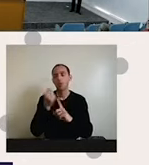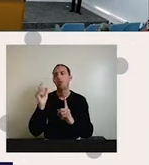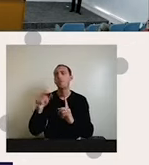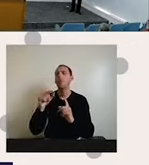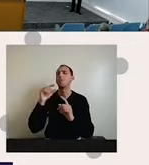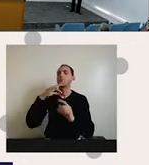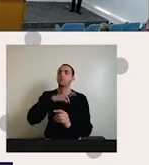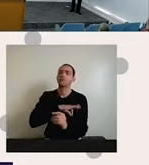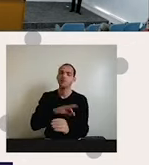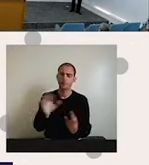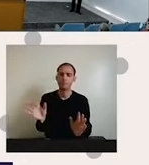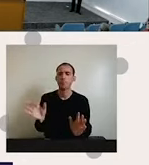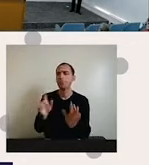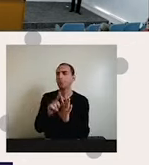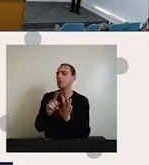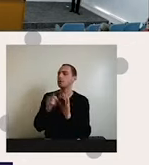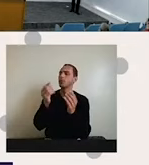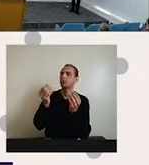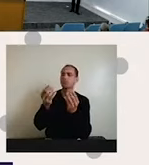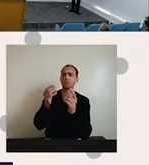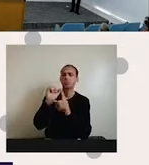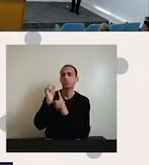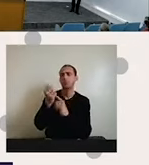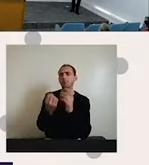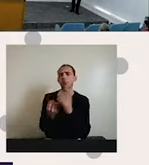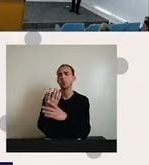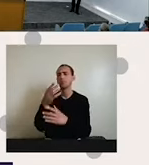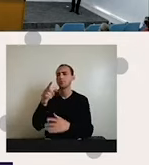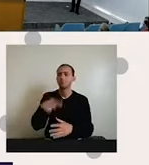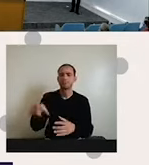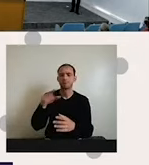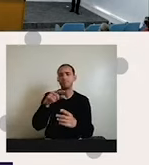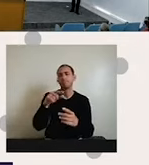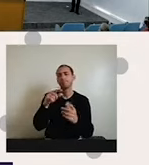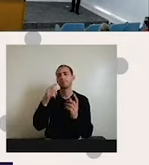uma situação nociva. Qual é a interpretação que a gente tem? A